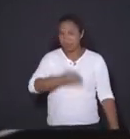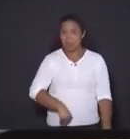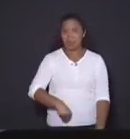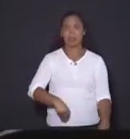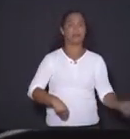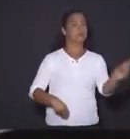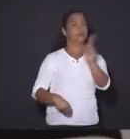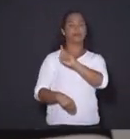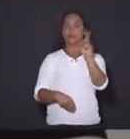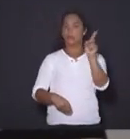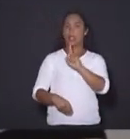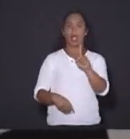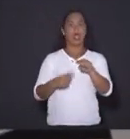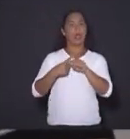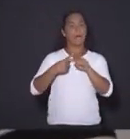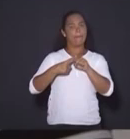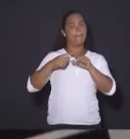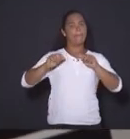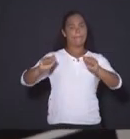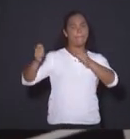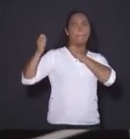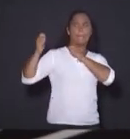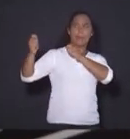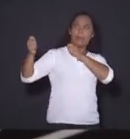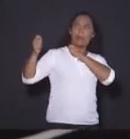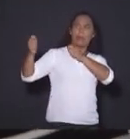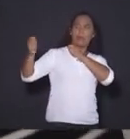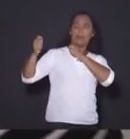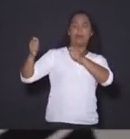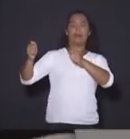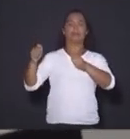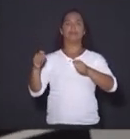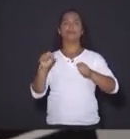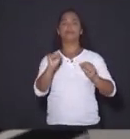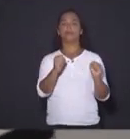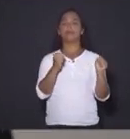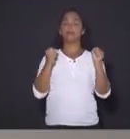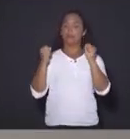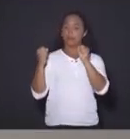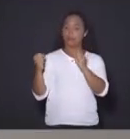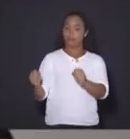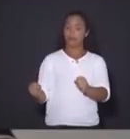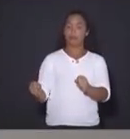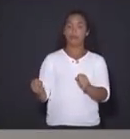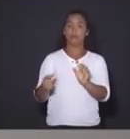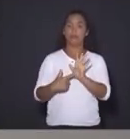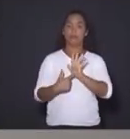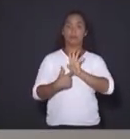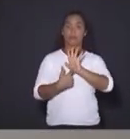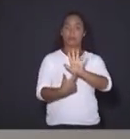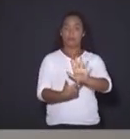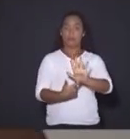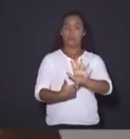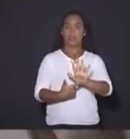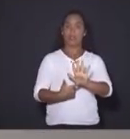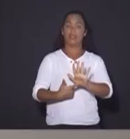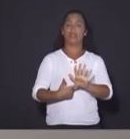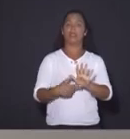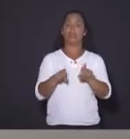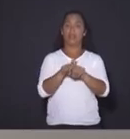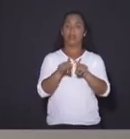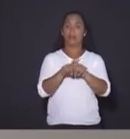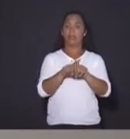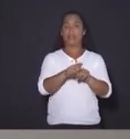porque essas manifestações e e muitas vezes à força com pela qual elas são se expressam a força com menos